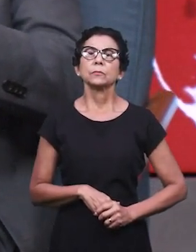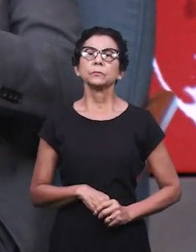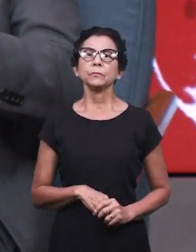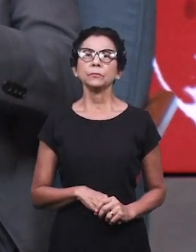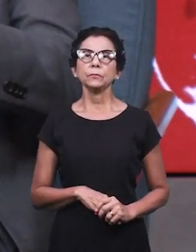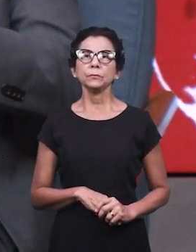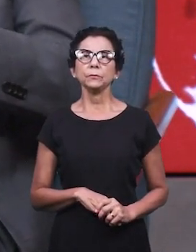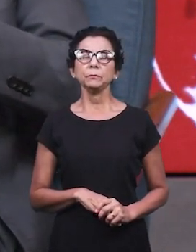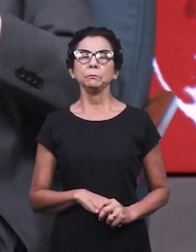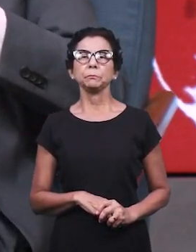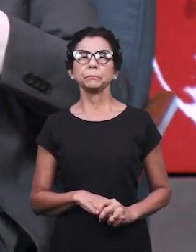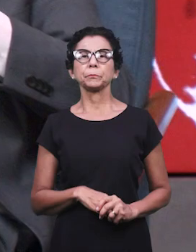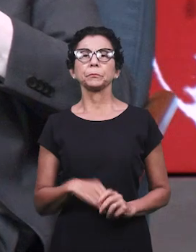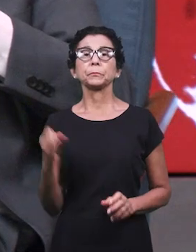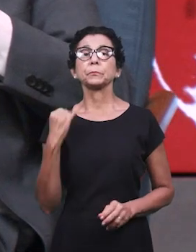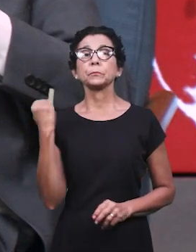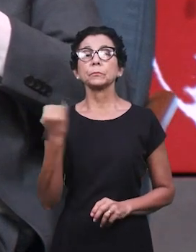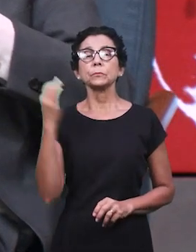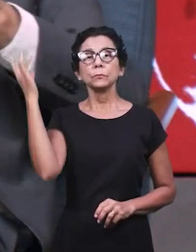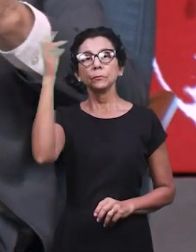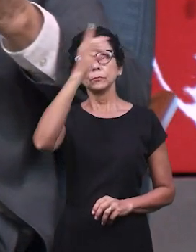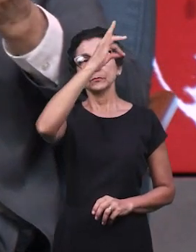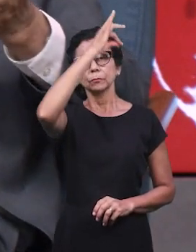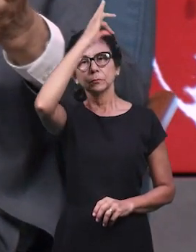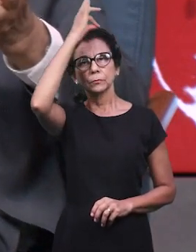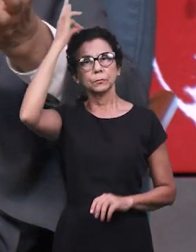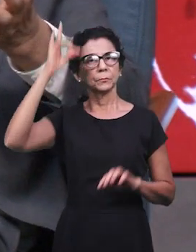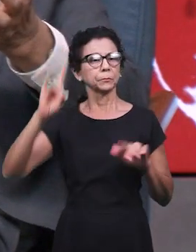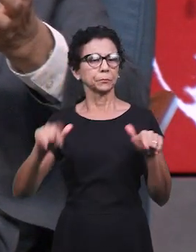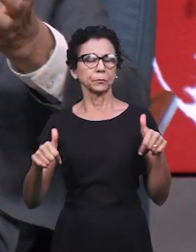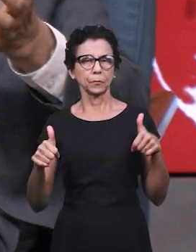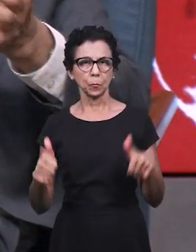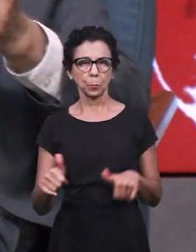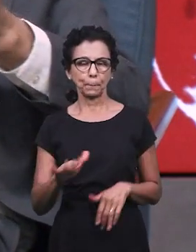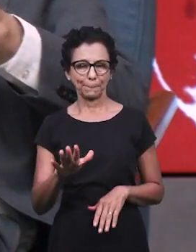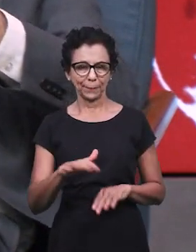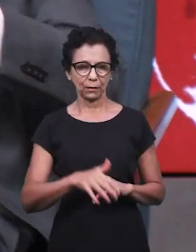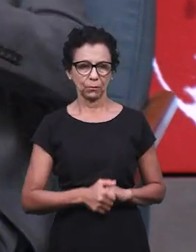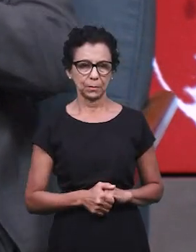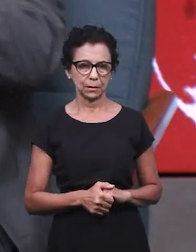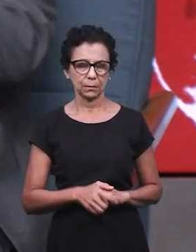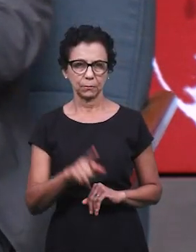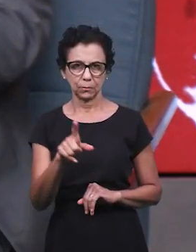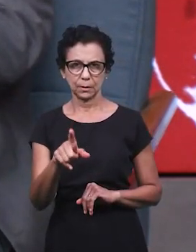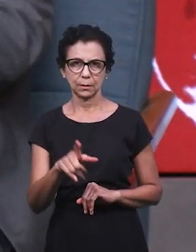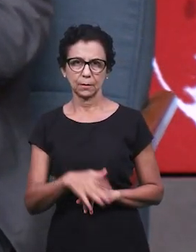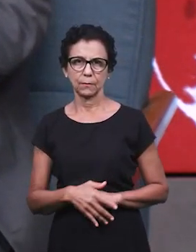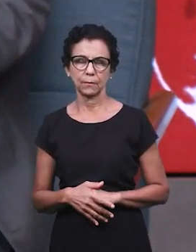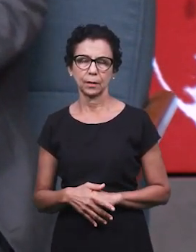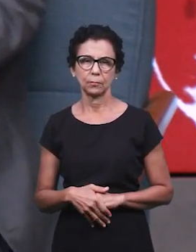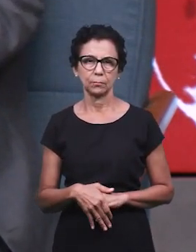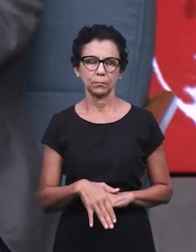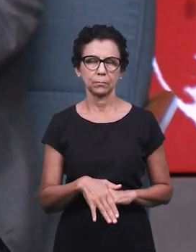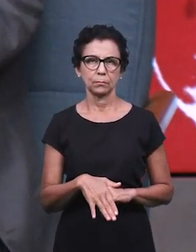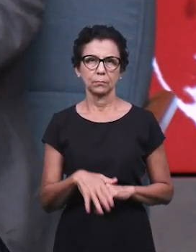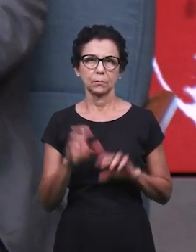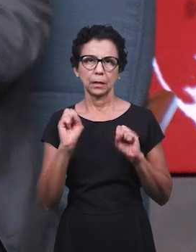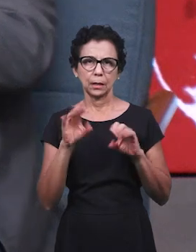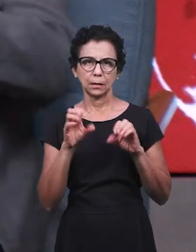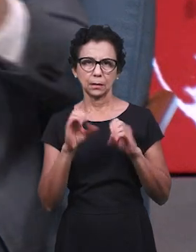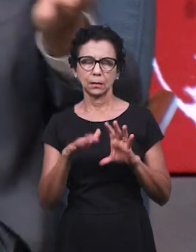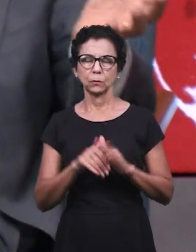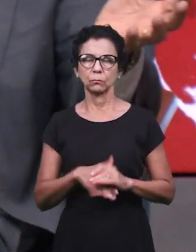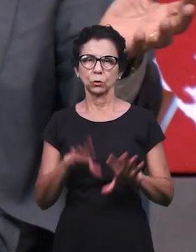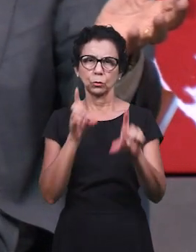É que o Espírito Santo esteja operando. Você entrega uma palavra, é uma palavra de doutrina, o Espírito Santo